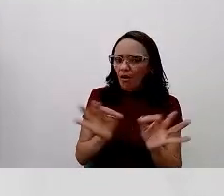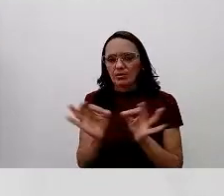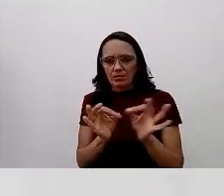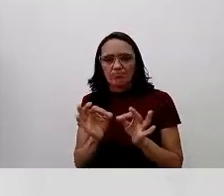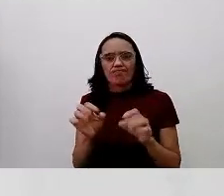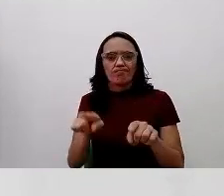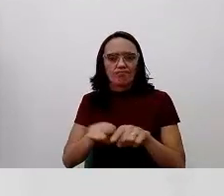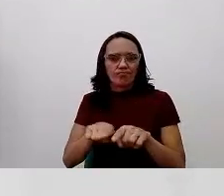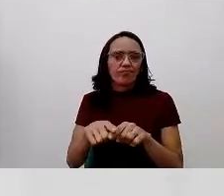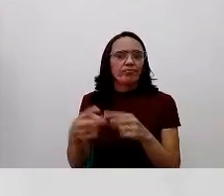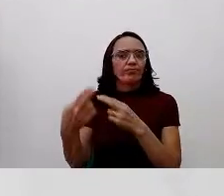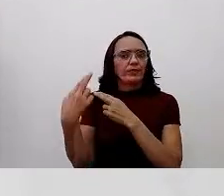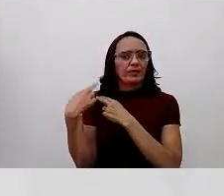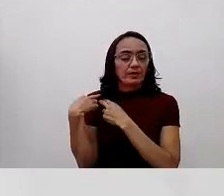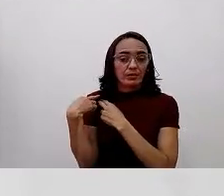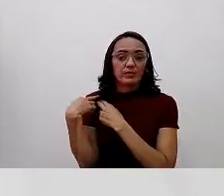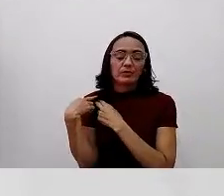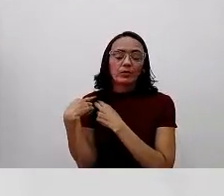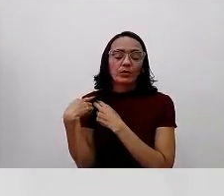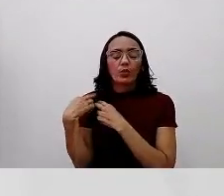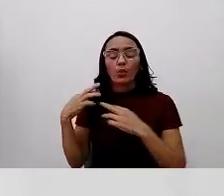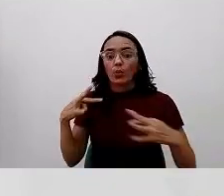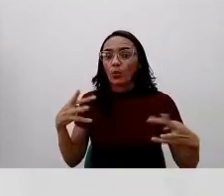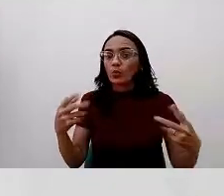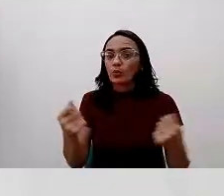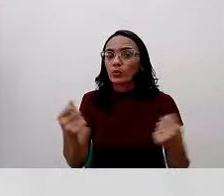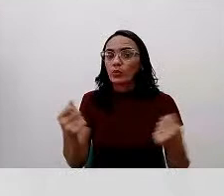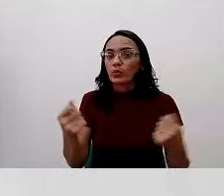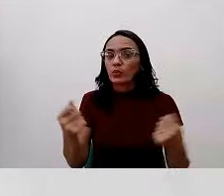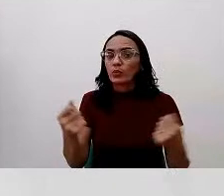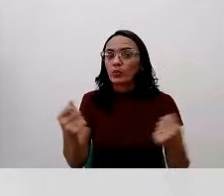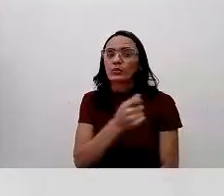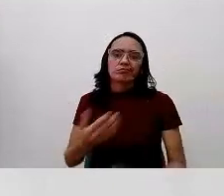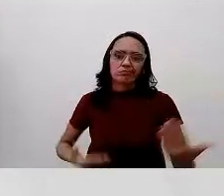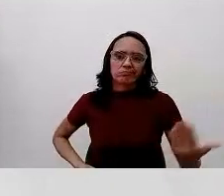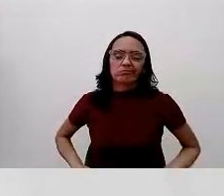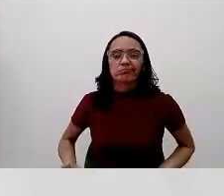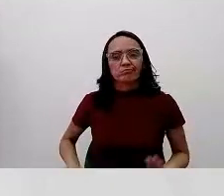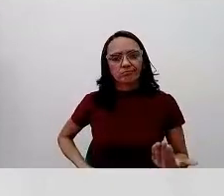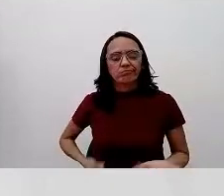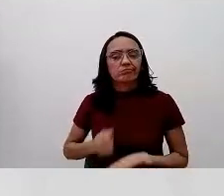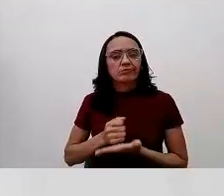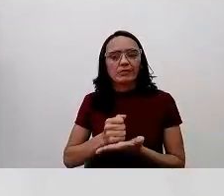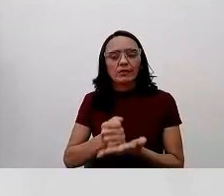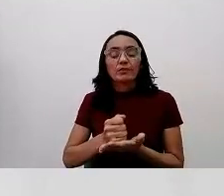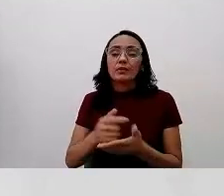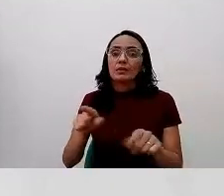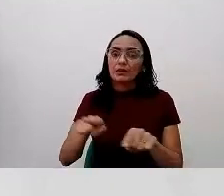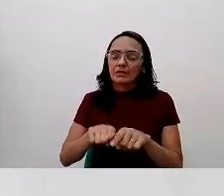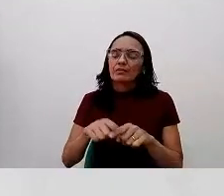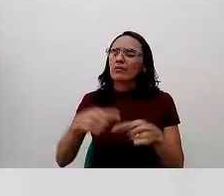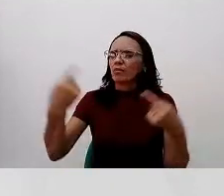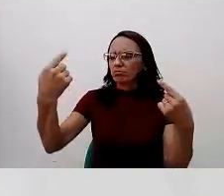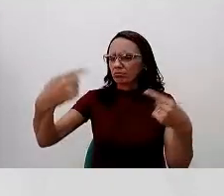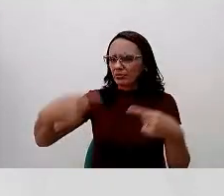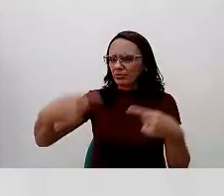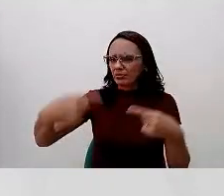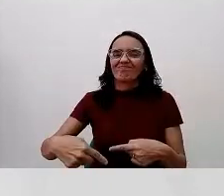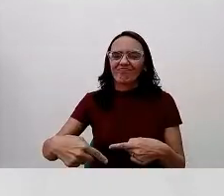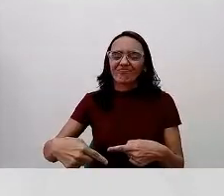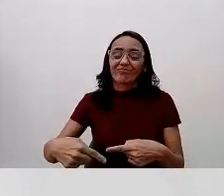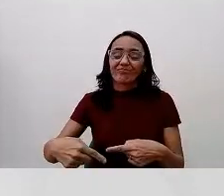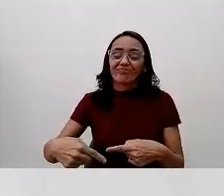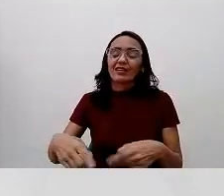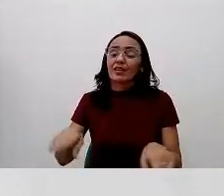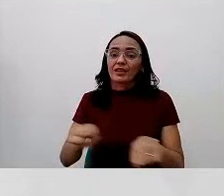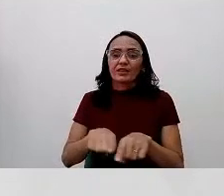os seus colaboradores e alunos, mas de gerenciar esse evento, e que é sempre um desafio, e que com 2020 não foi diferente, né? A